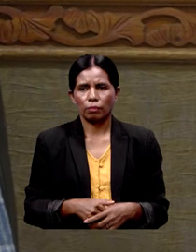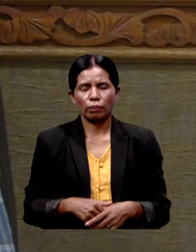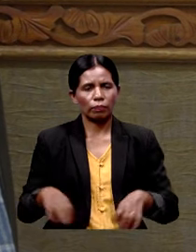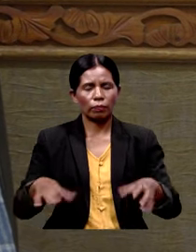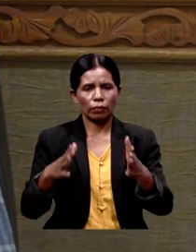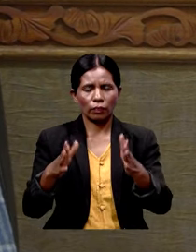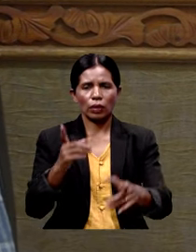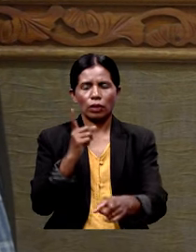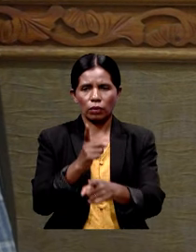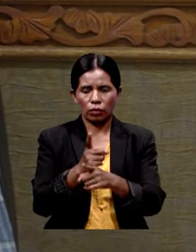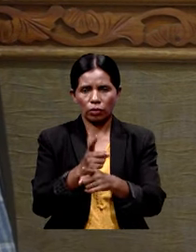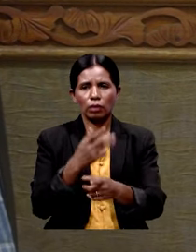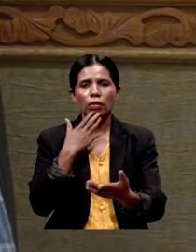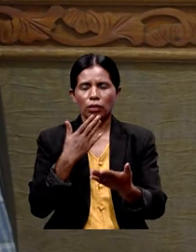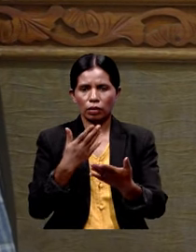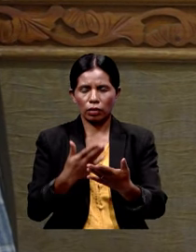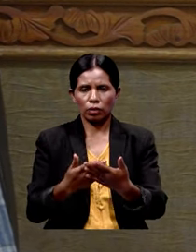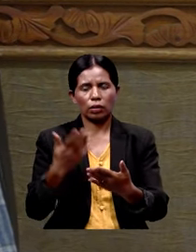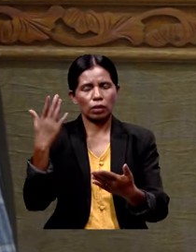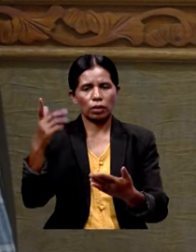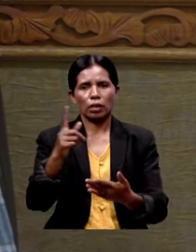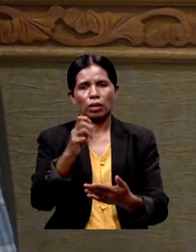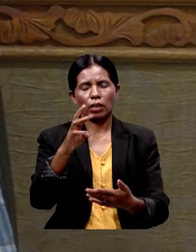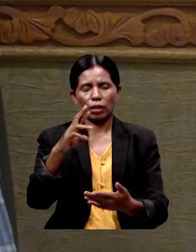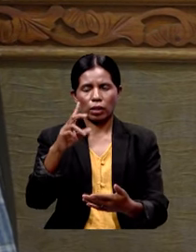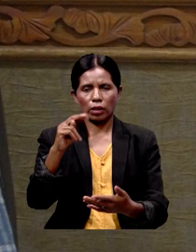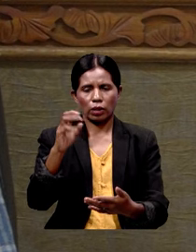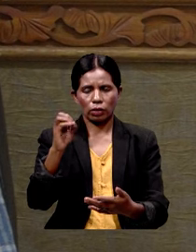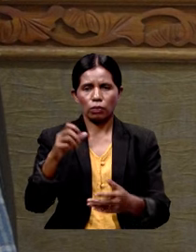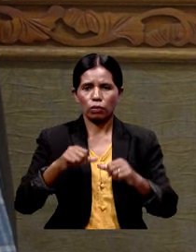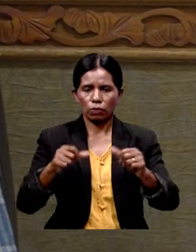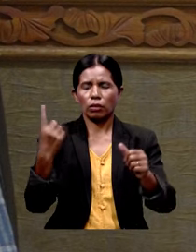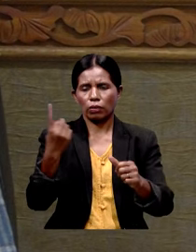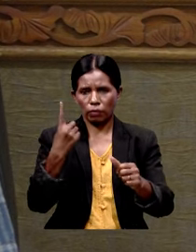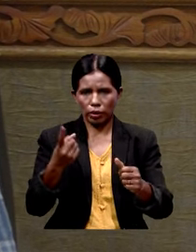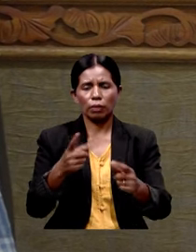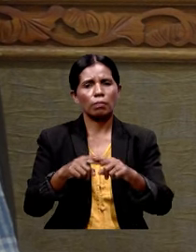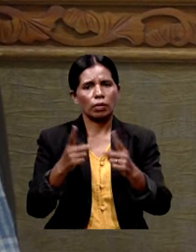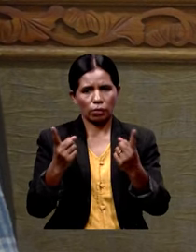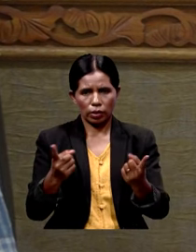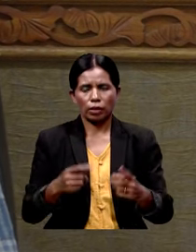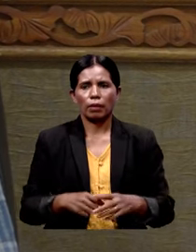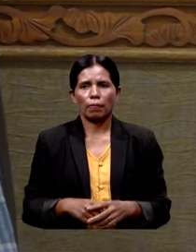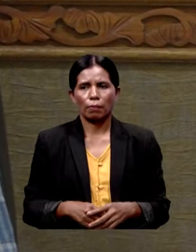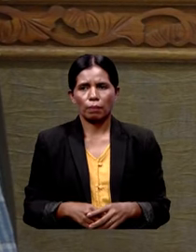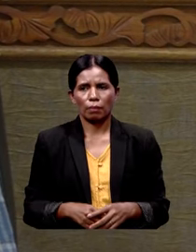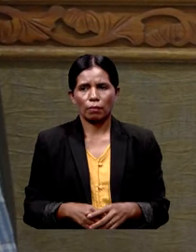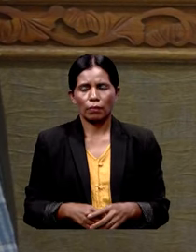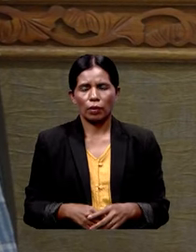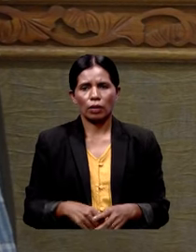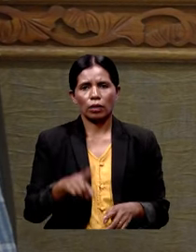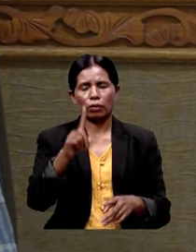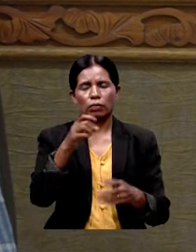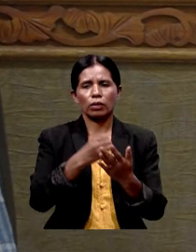funcionamento lo los ne funcionamento ai pa e treno la ana fatin na ire conune ia 1 de